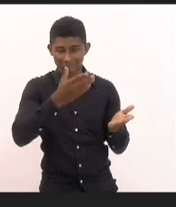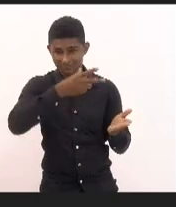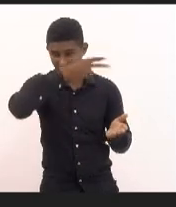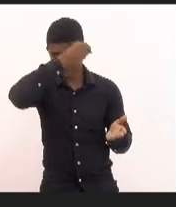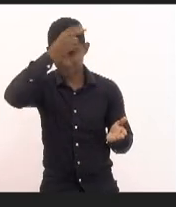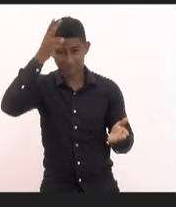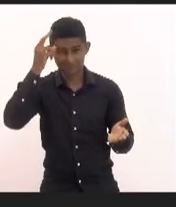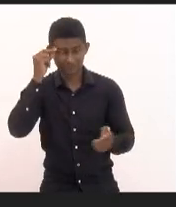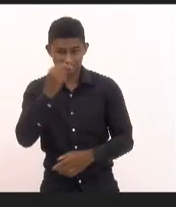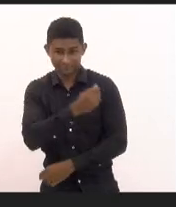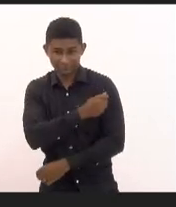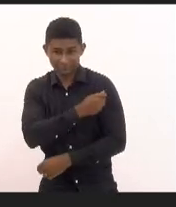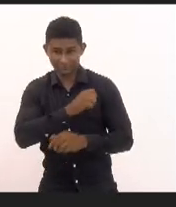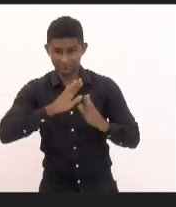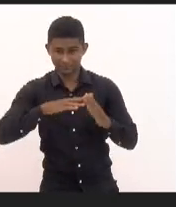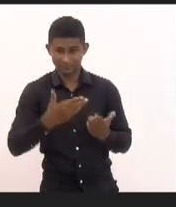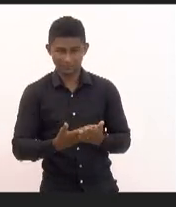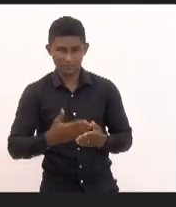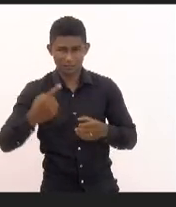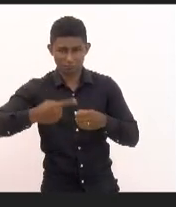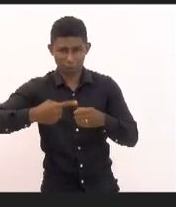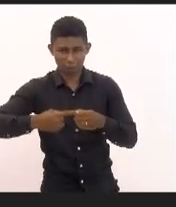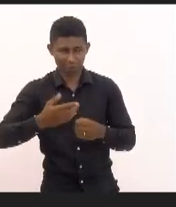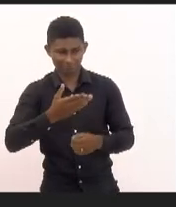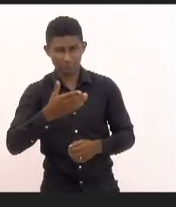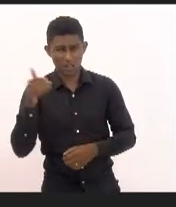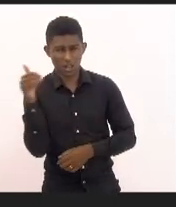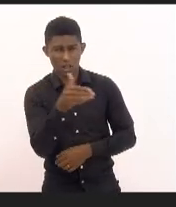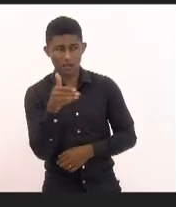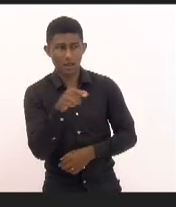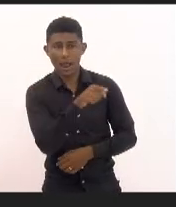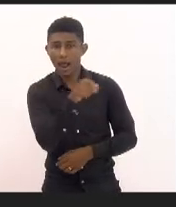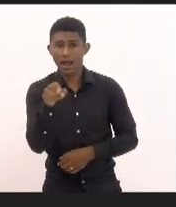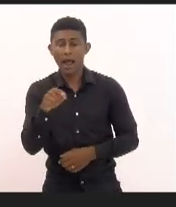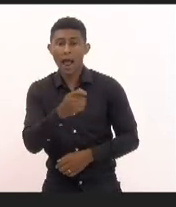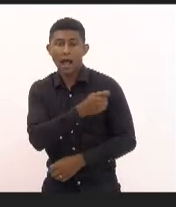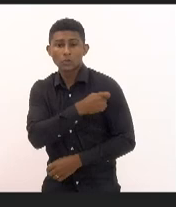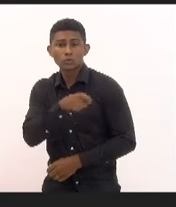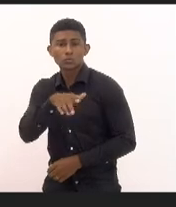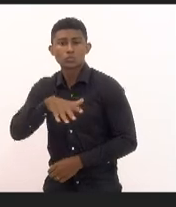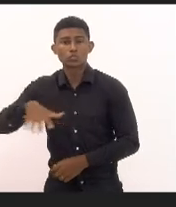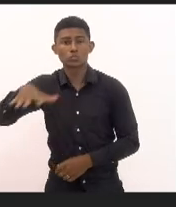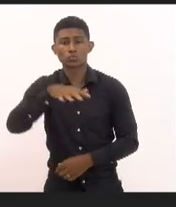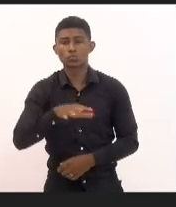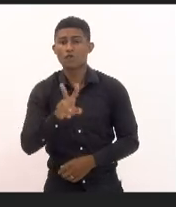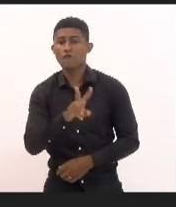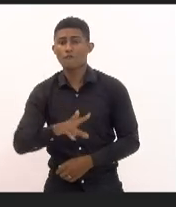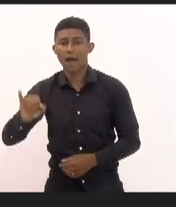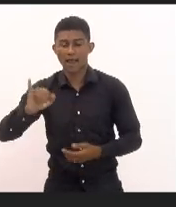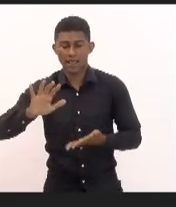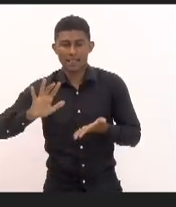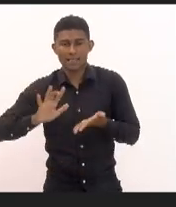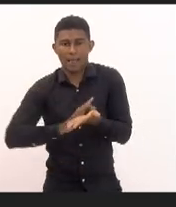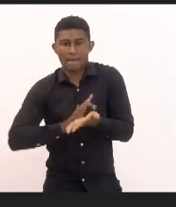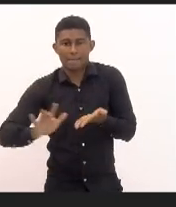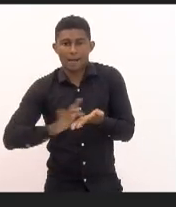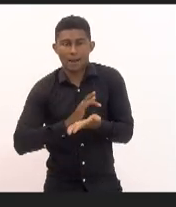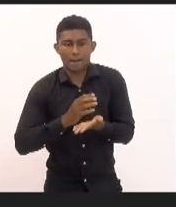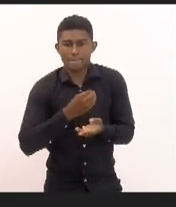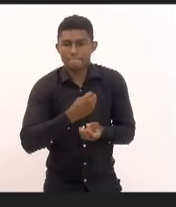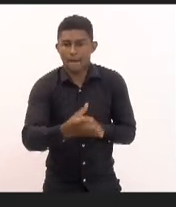vão receber, todos os alunos, vão receber tablets para que eles possam, né,